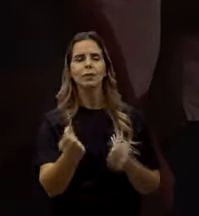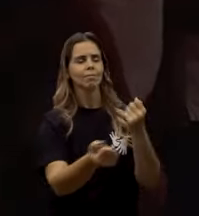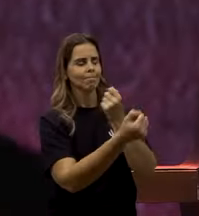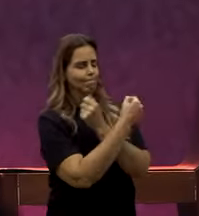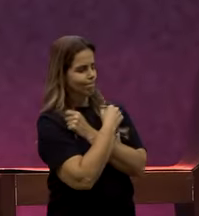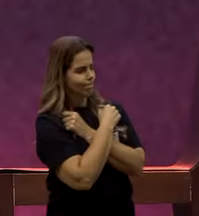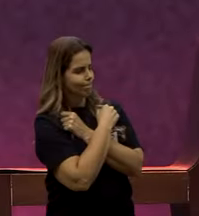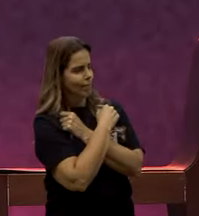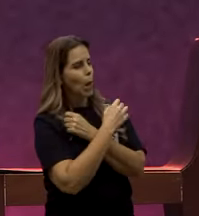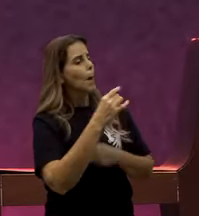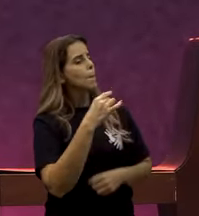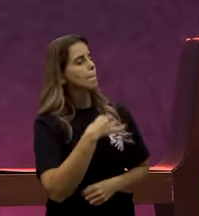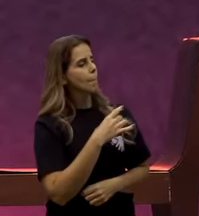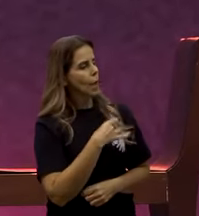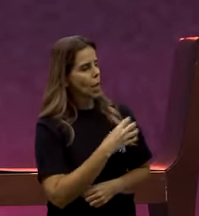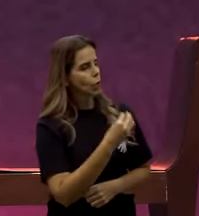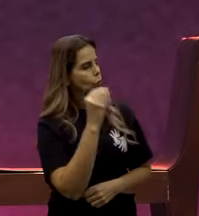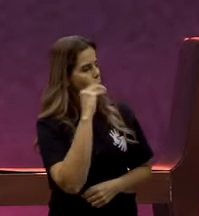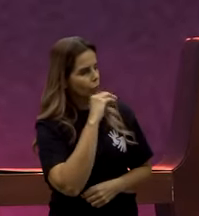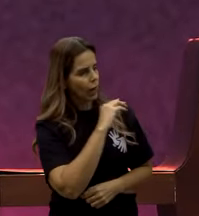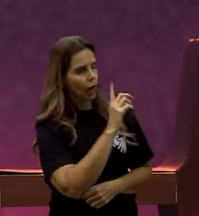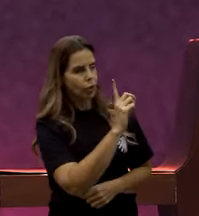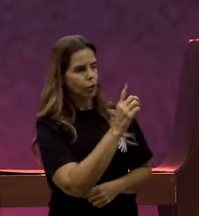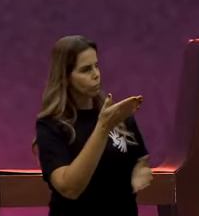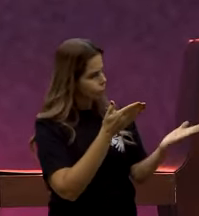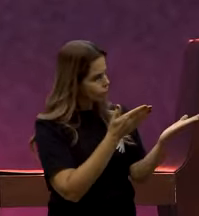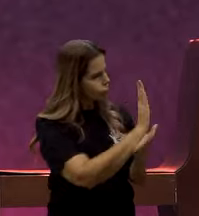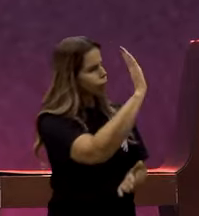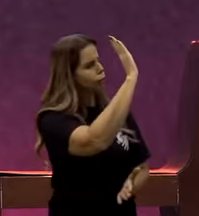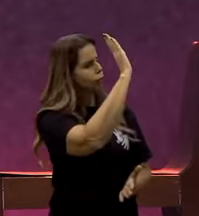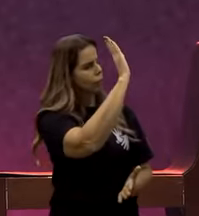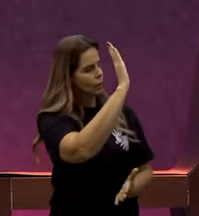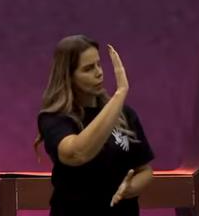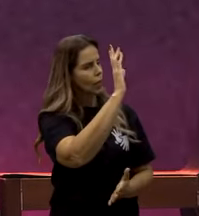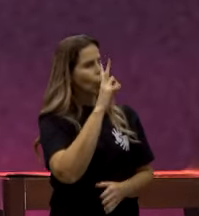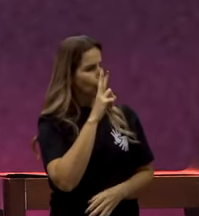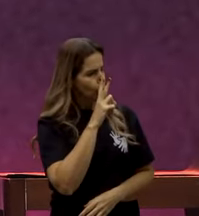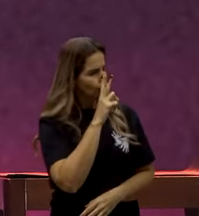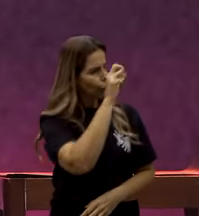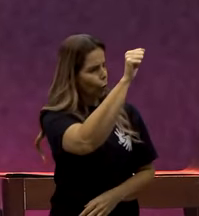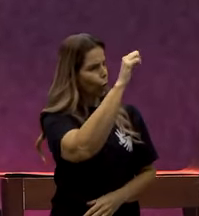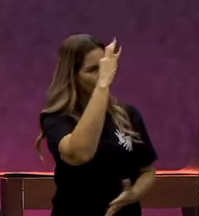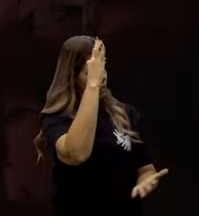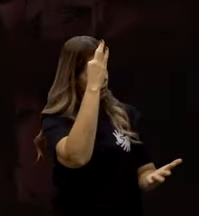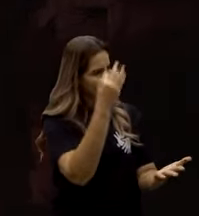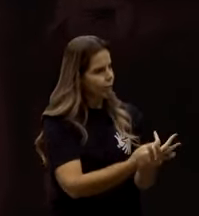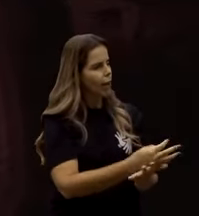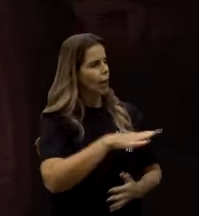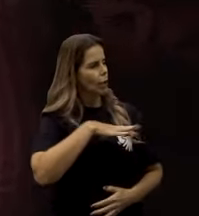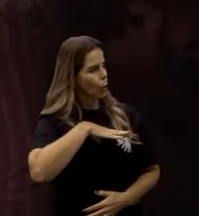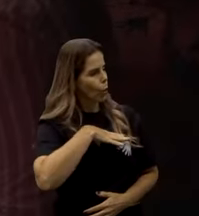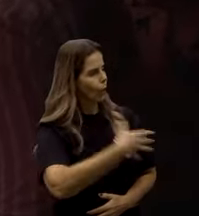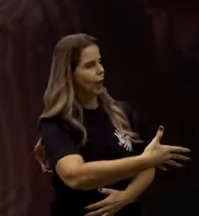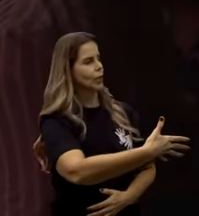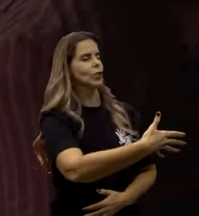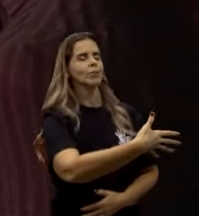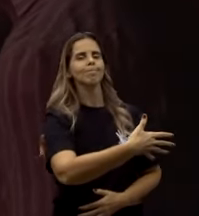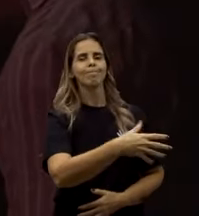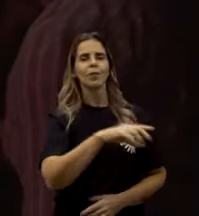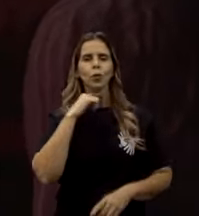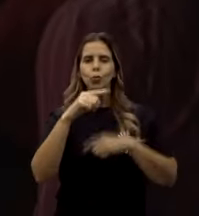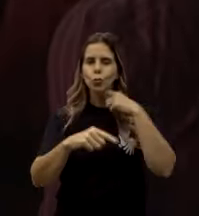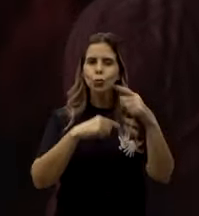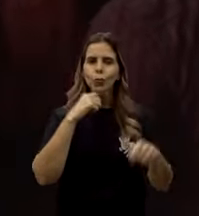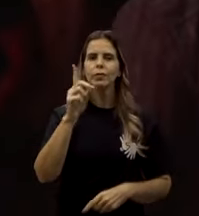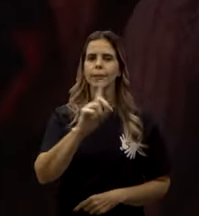diga assim não tenha medo de fracassar diga para ele avança vai para cima vai com tudo pisa fundo vai sem dúvida